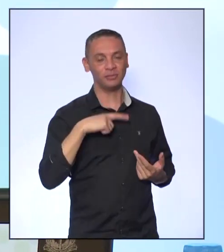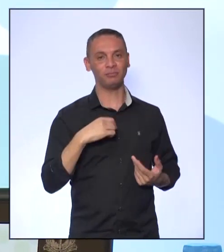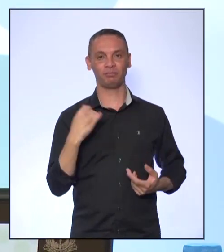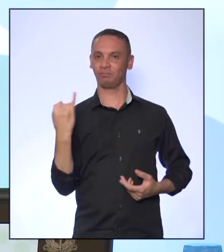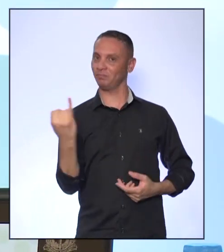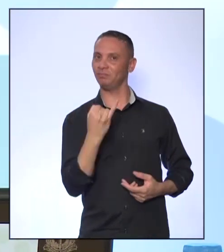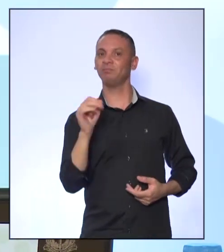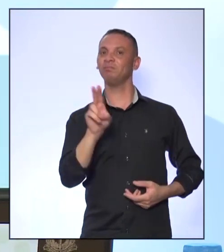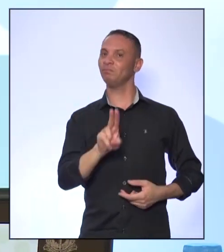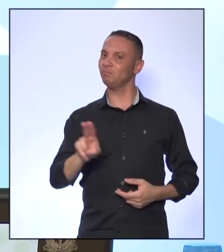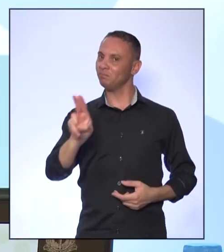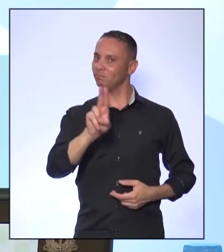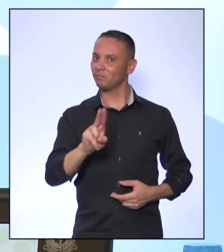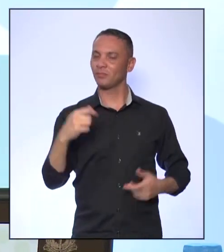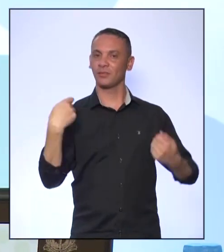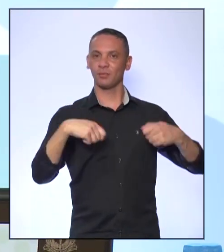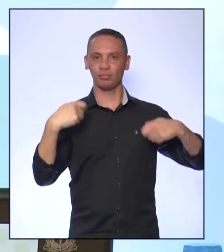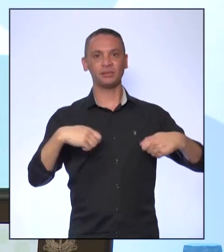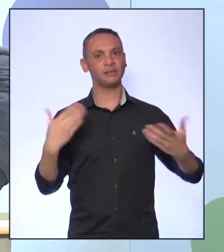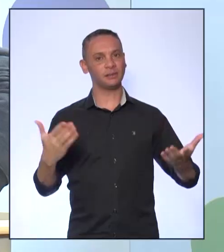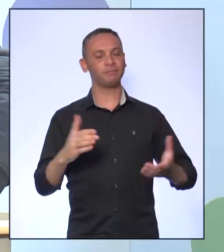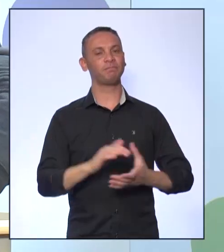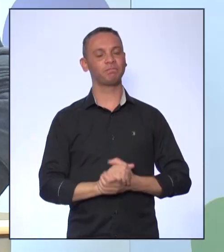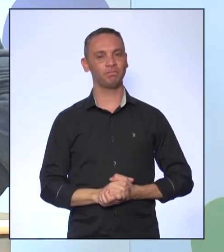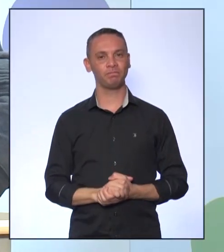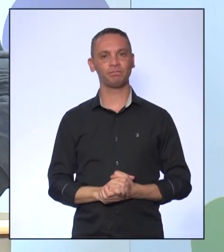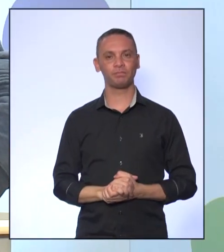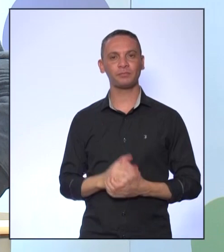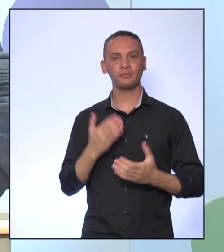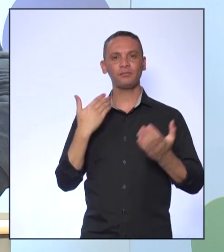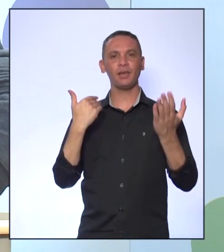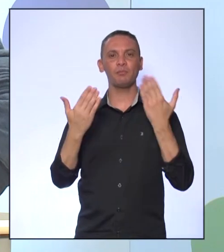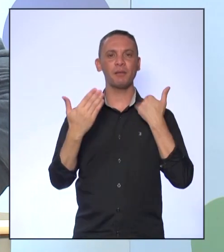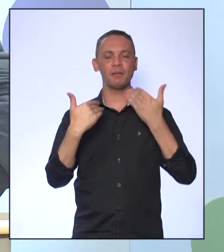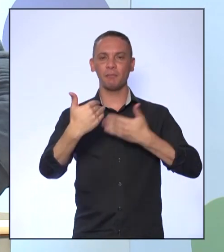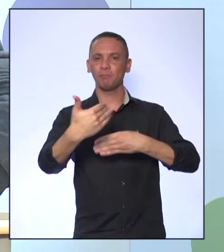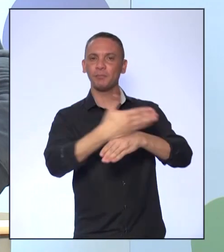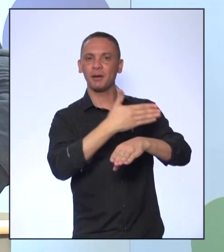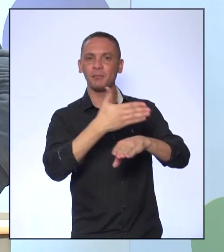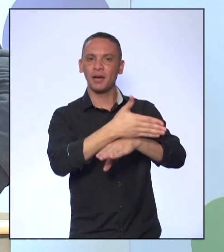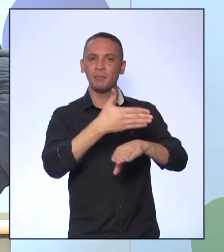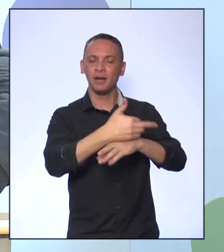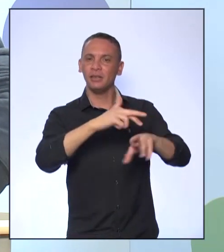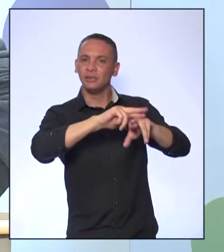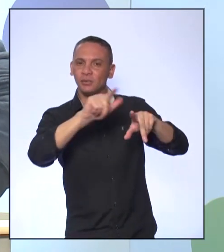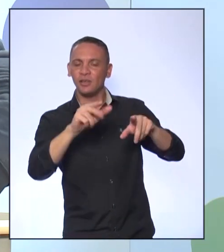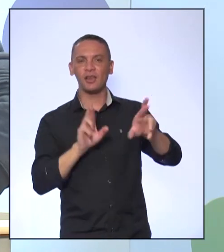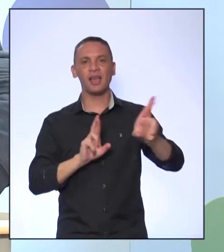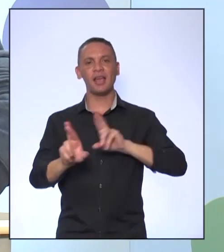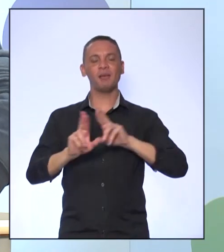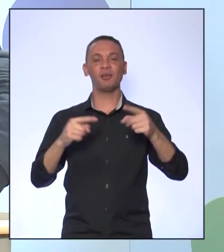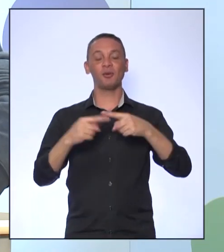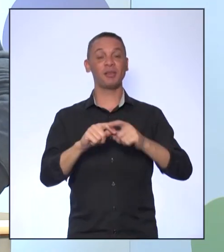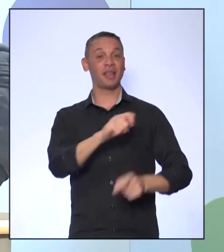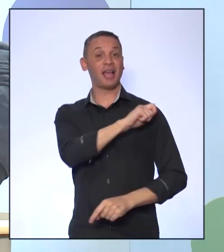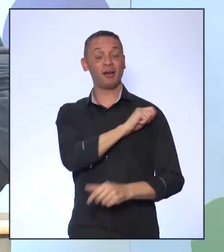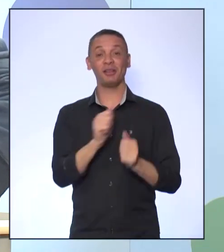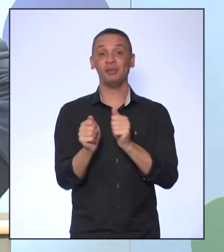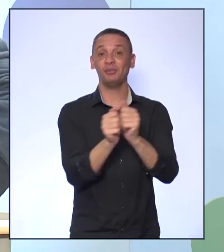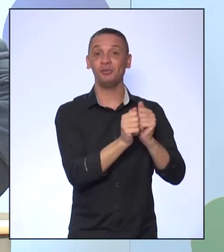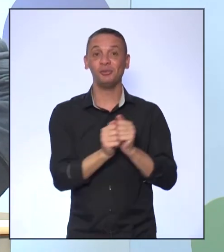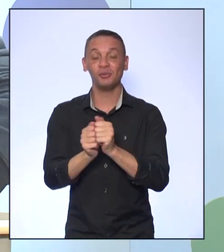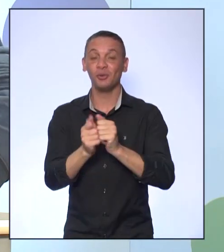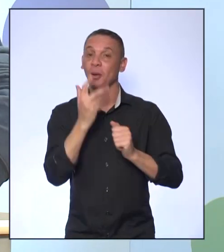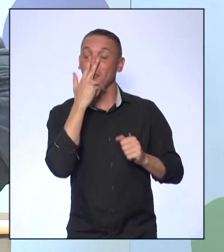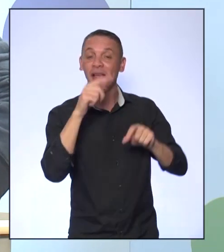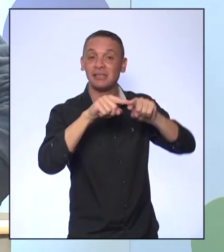esse chat com consciência, né? O chat é uma forma de vocês estarem aqui na aula com a gente como se fosse uma